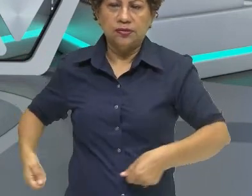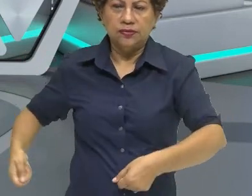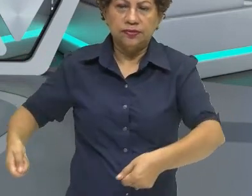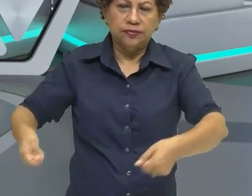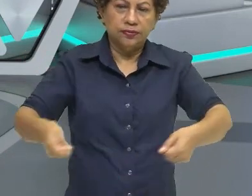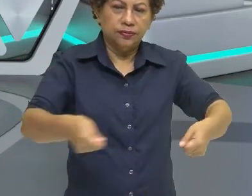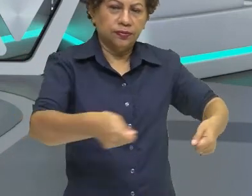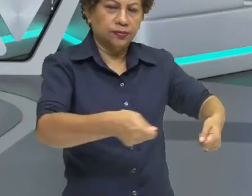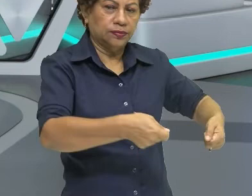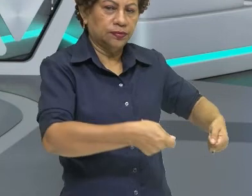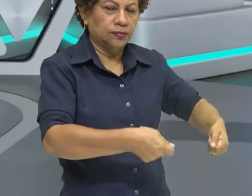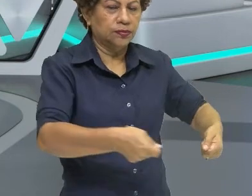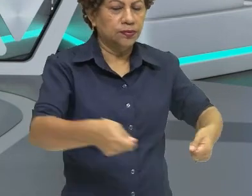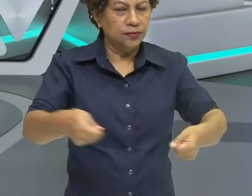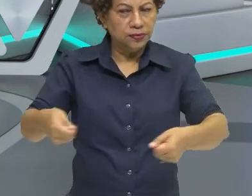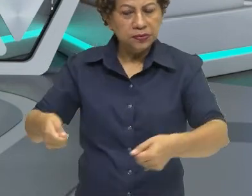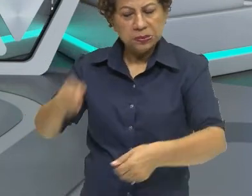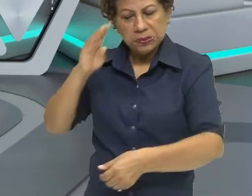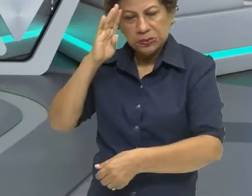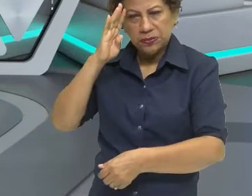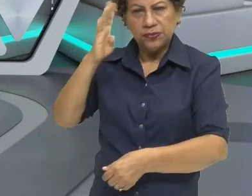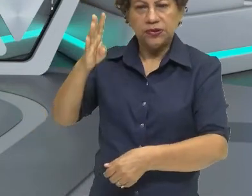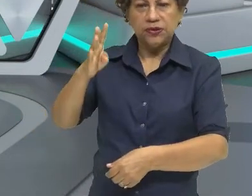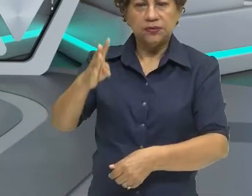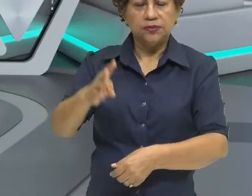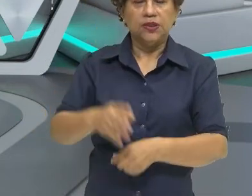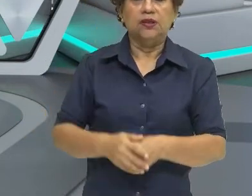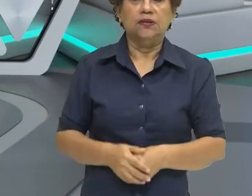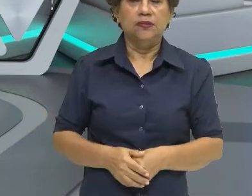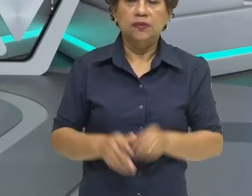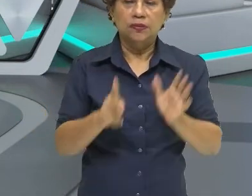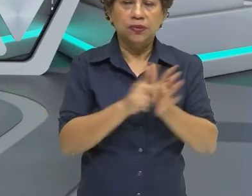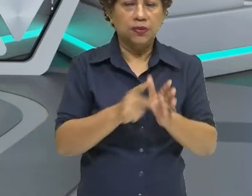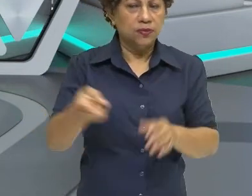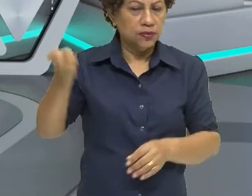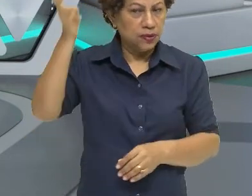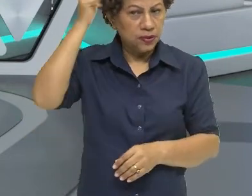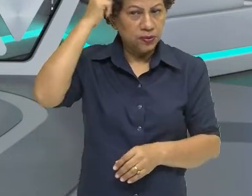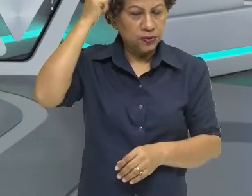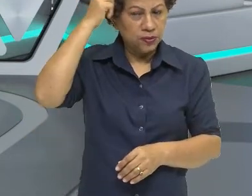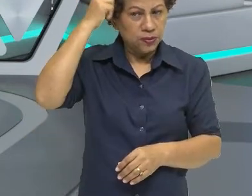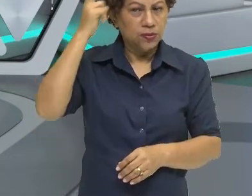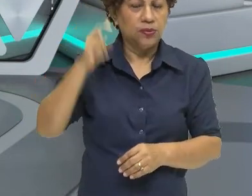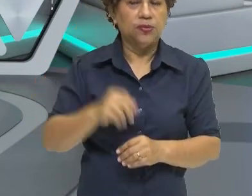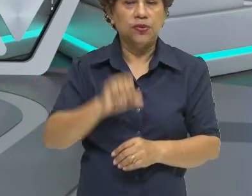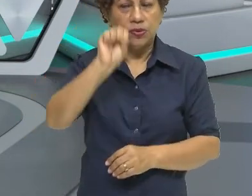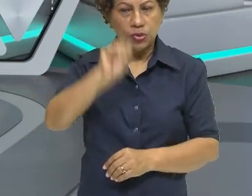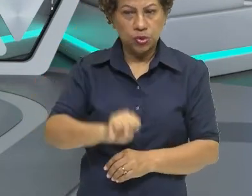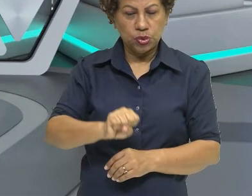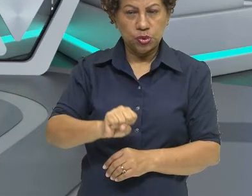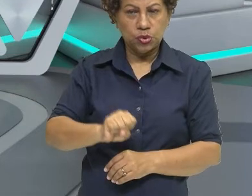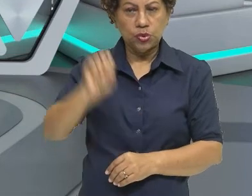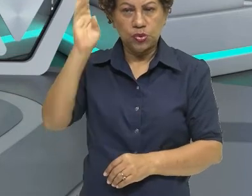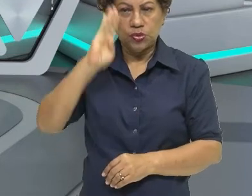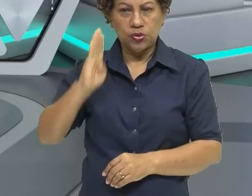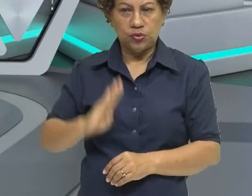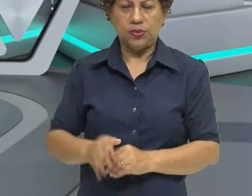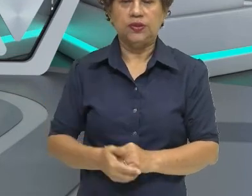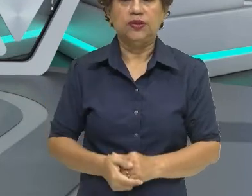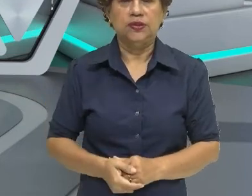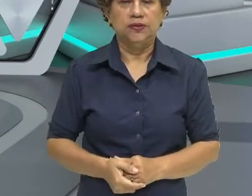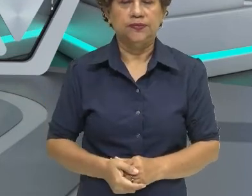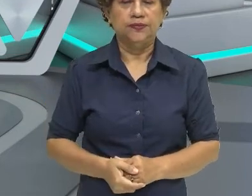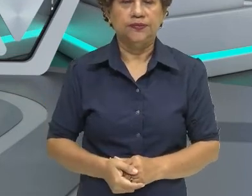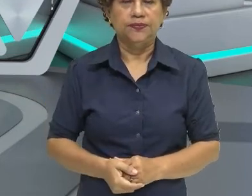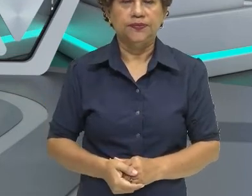elementos específicos dessa dança que fazem parte da cultura do Brasil e, por isso, ela foi considerada um bem